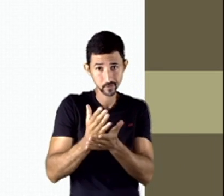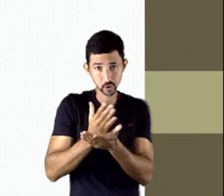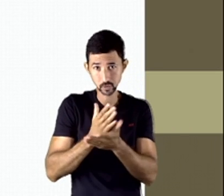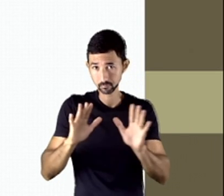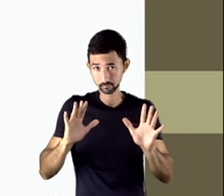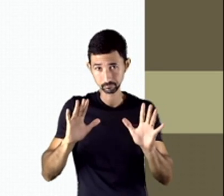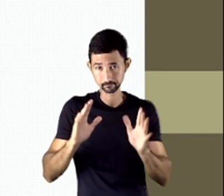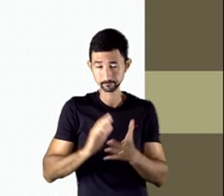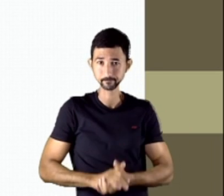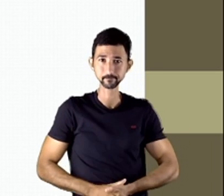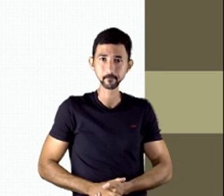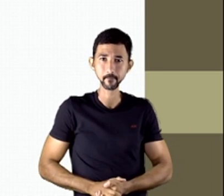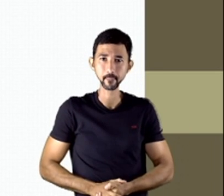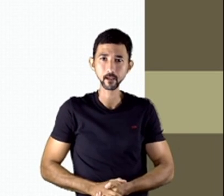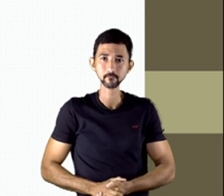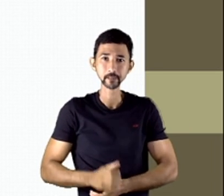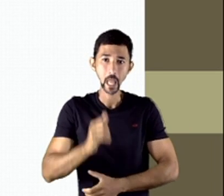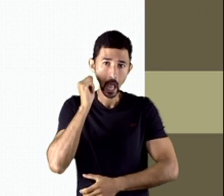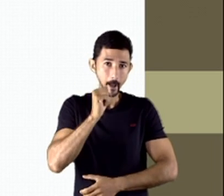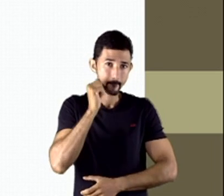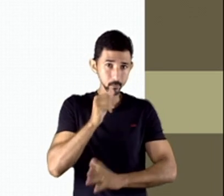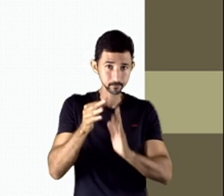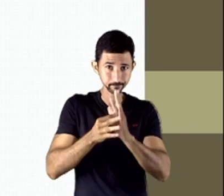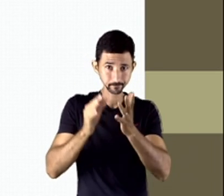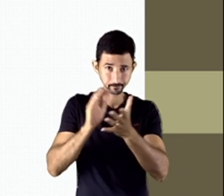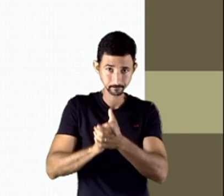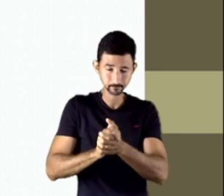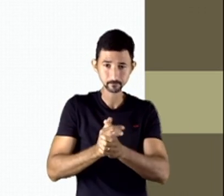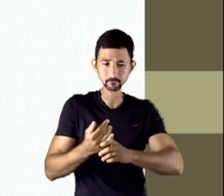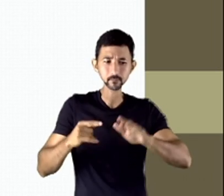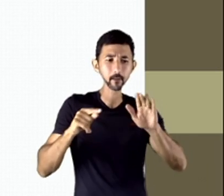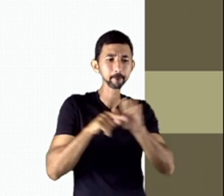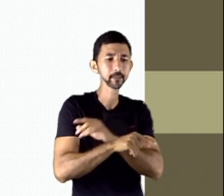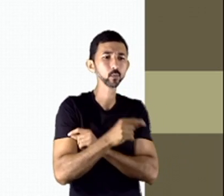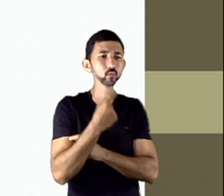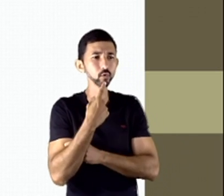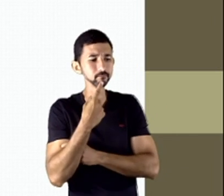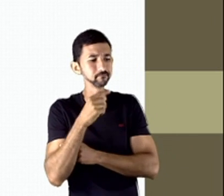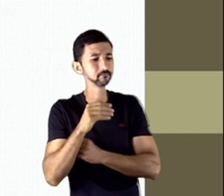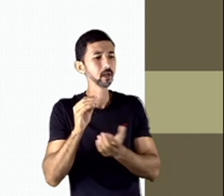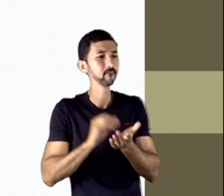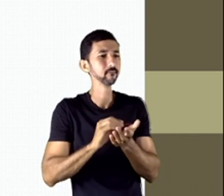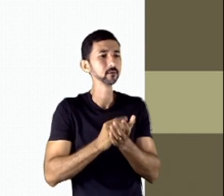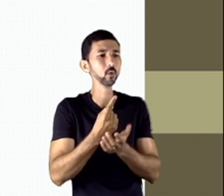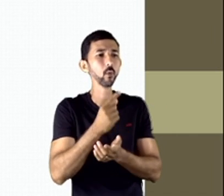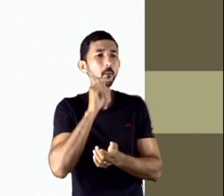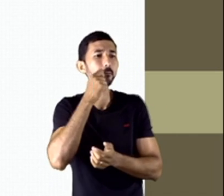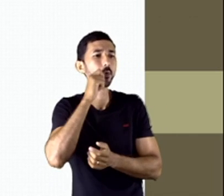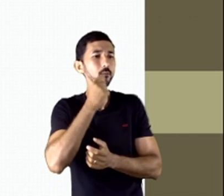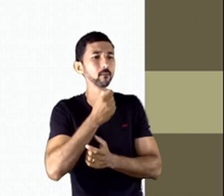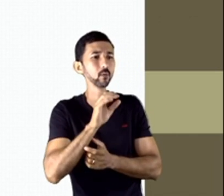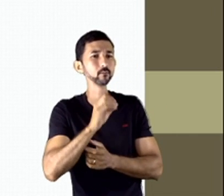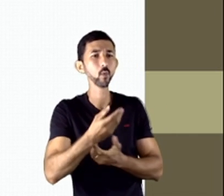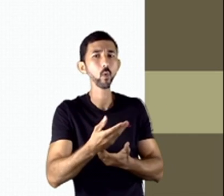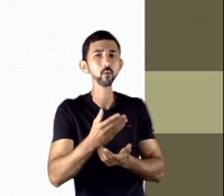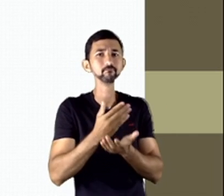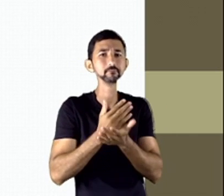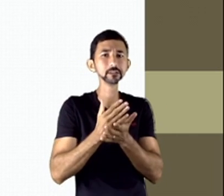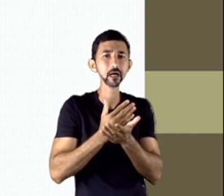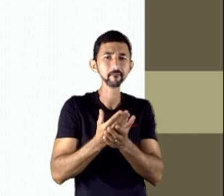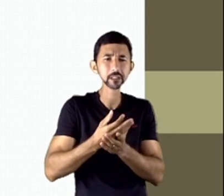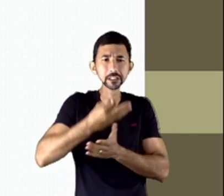tá? A esposa de Francisco perguntou a ele se sobraria algum bombom ou se daria para